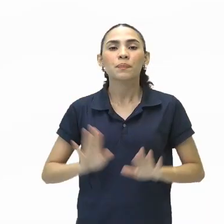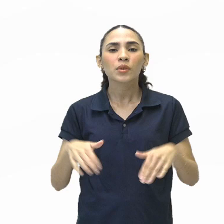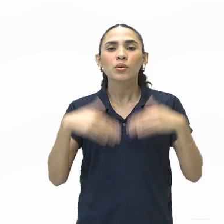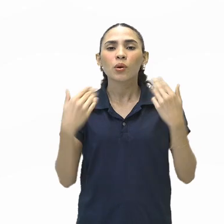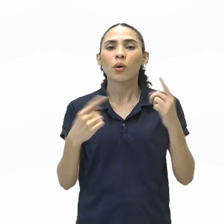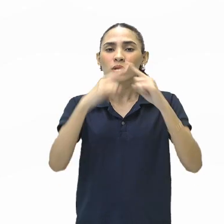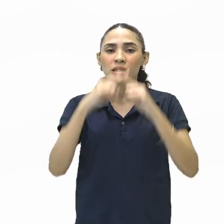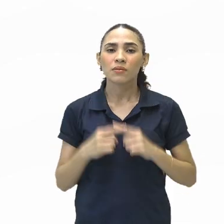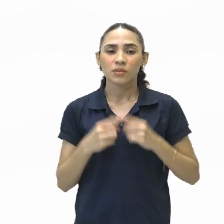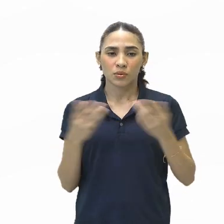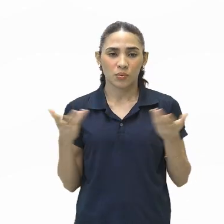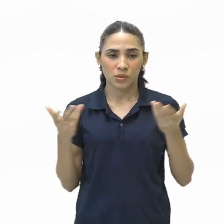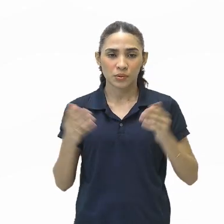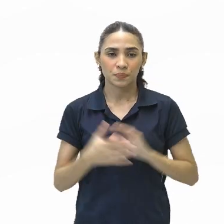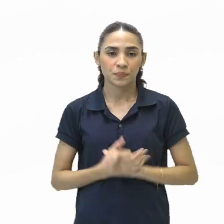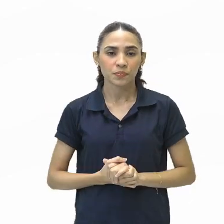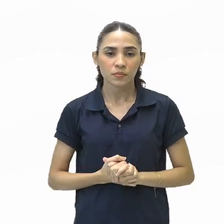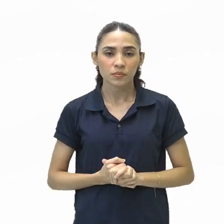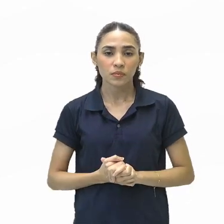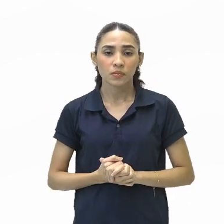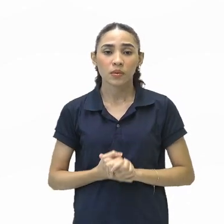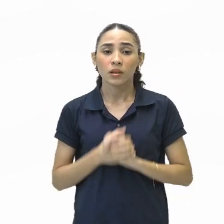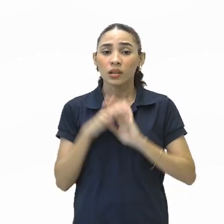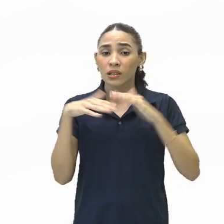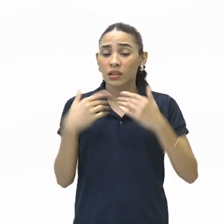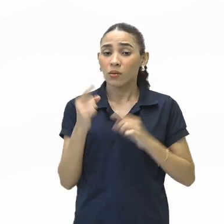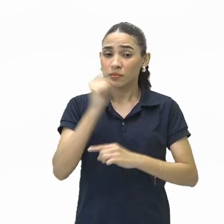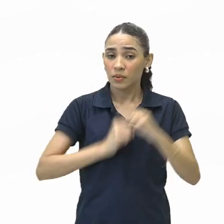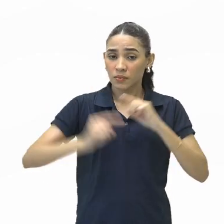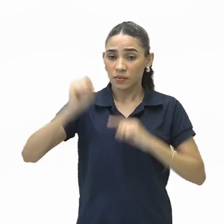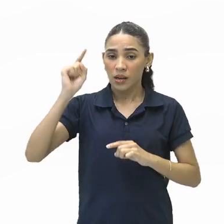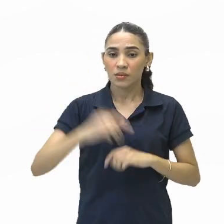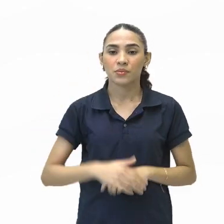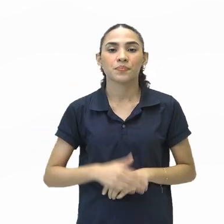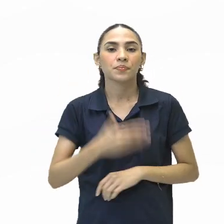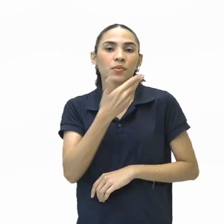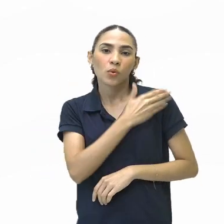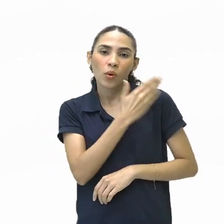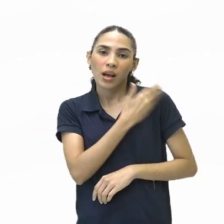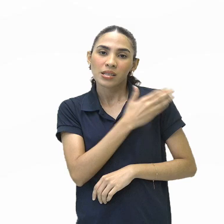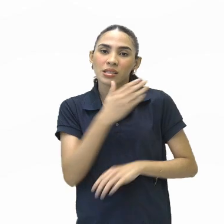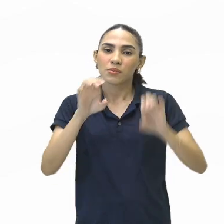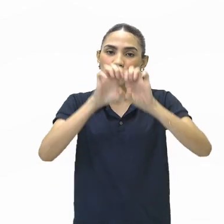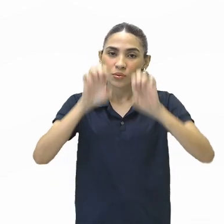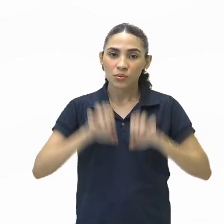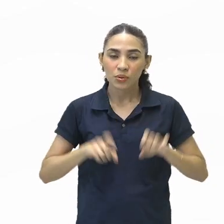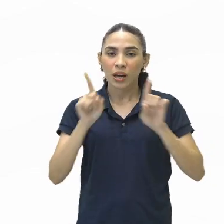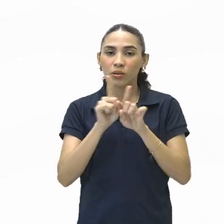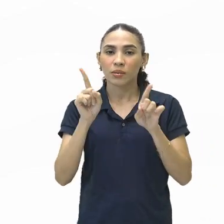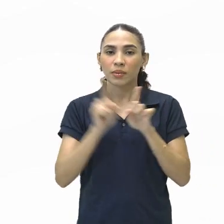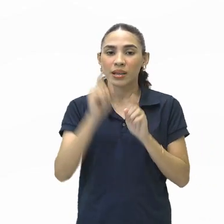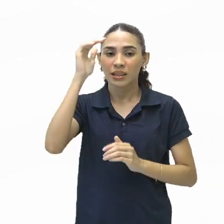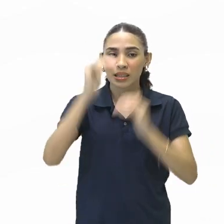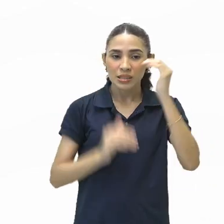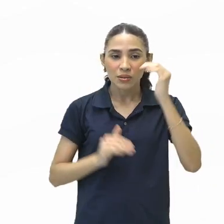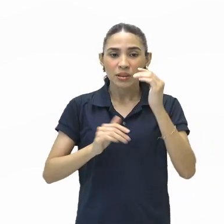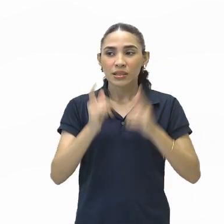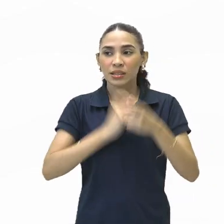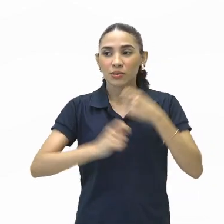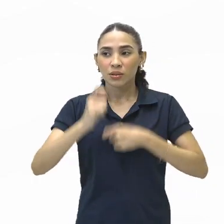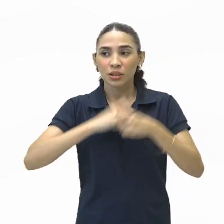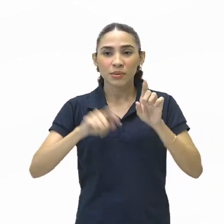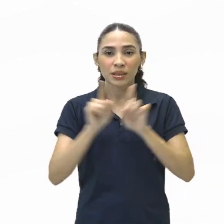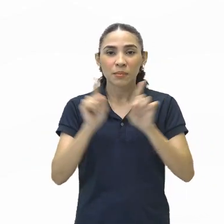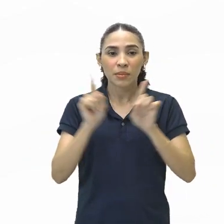desafios atuais? Apesar dos avanços, o racismo estrutural e as desigualdades econômicas